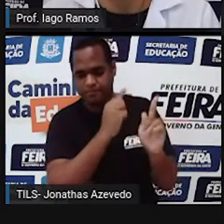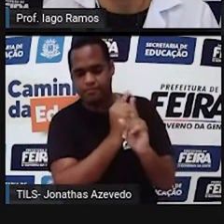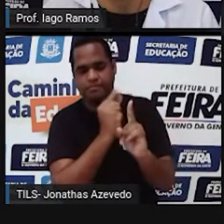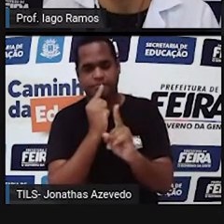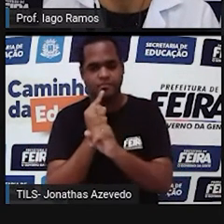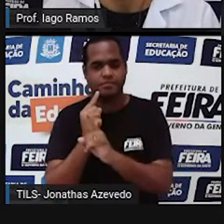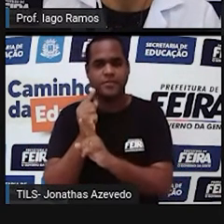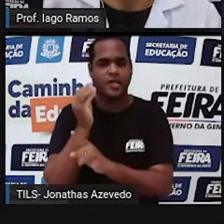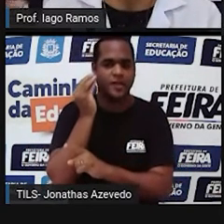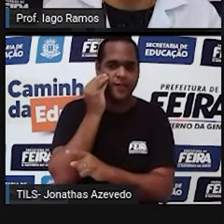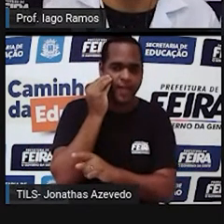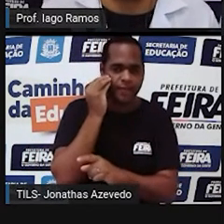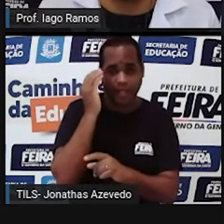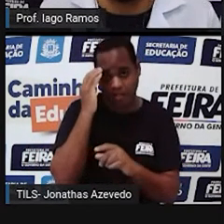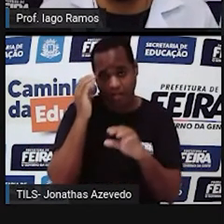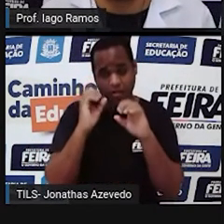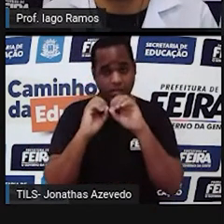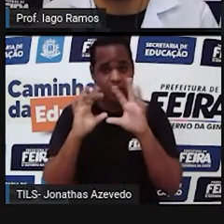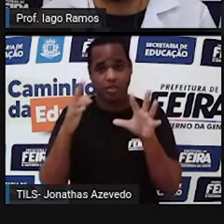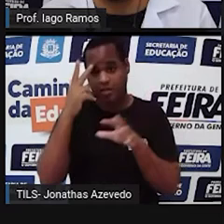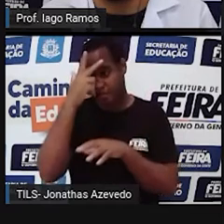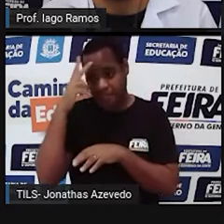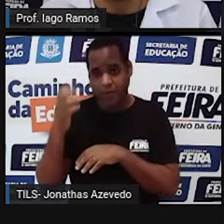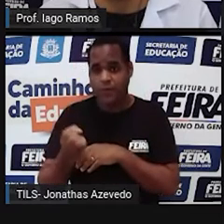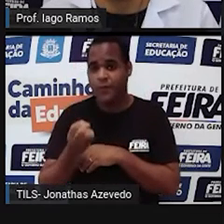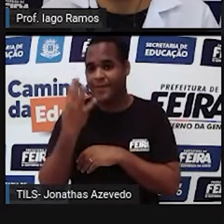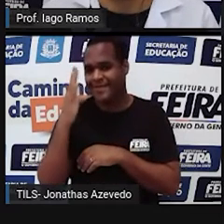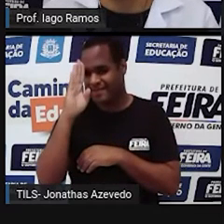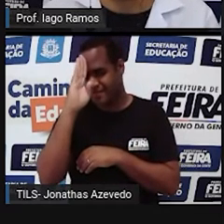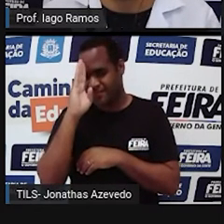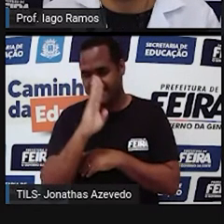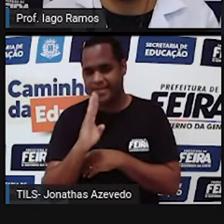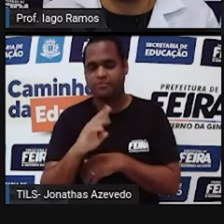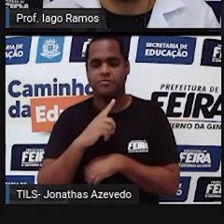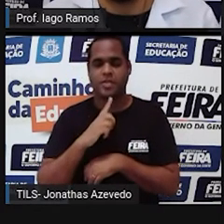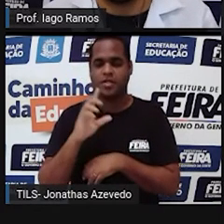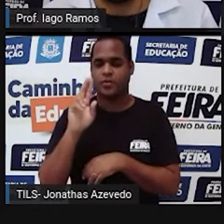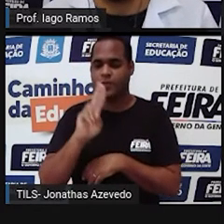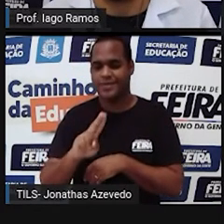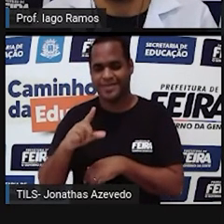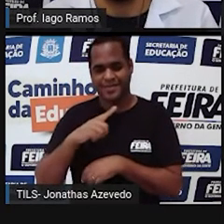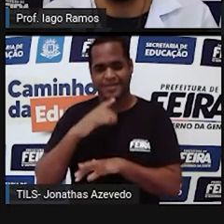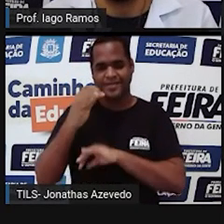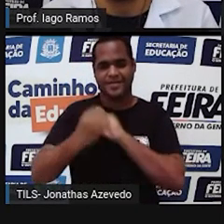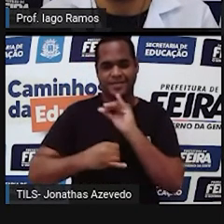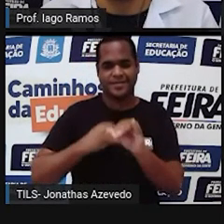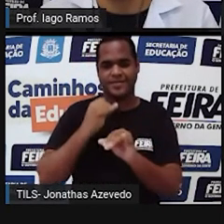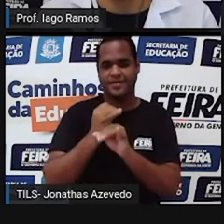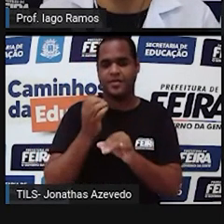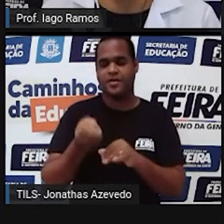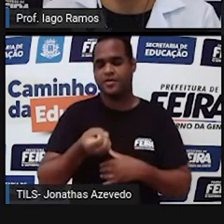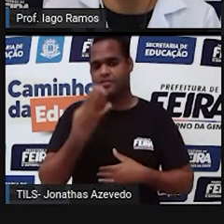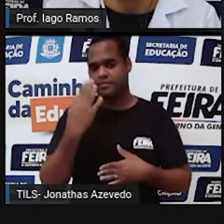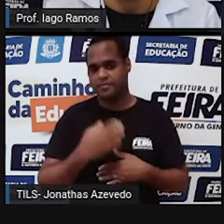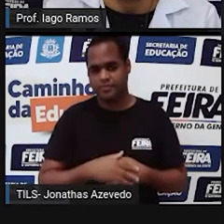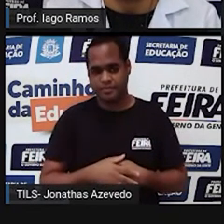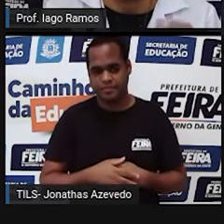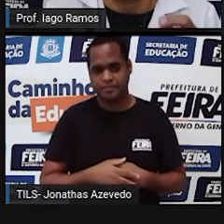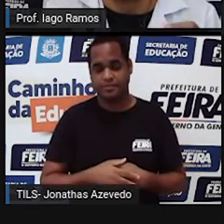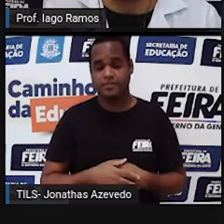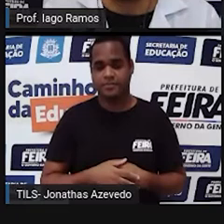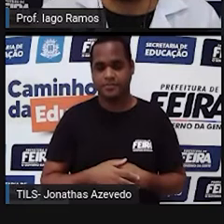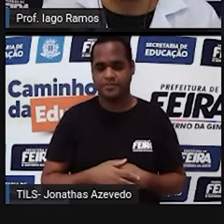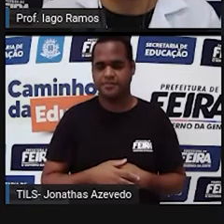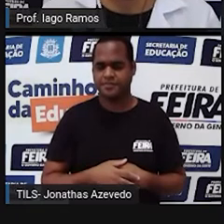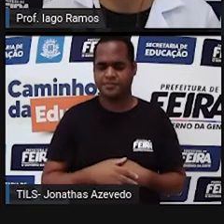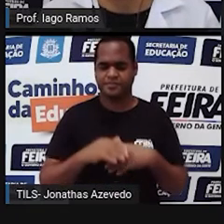tentar entender quantas pessoas no Brasil estão fazendo uso de internet, né? E como é aí a